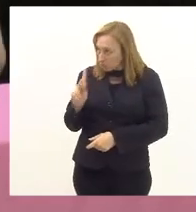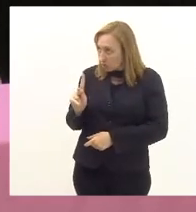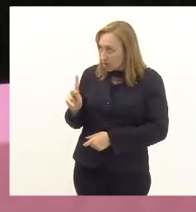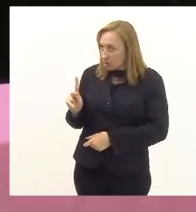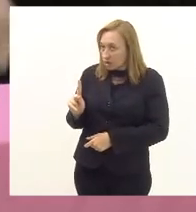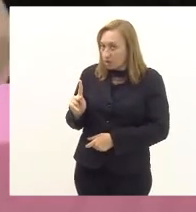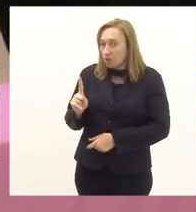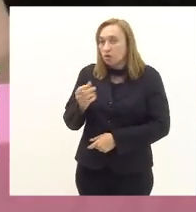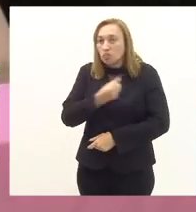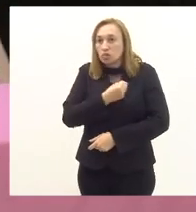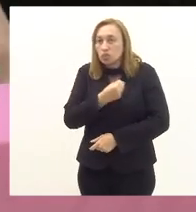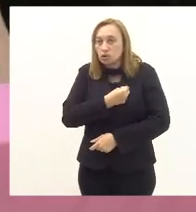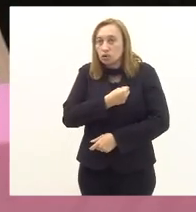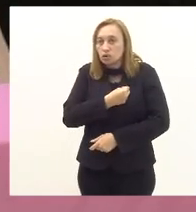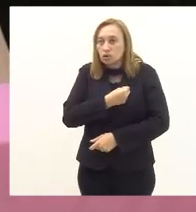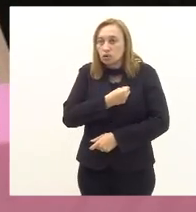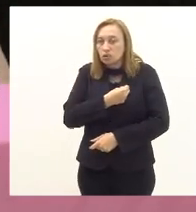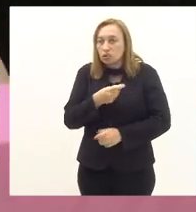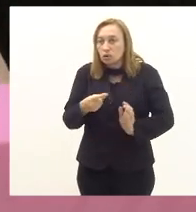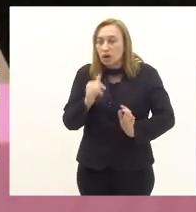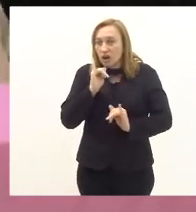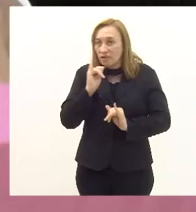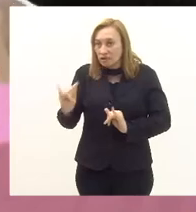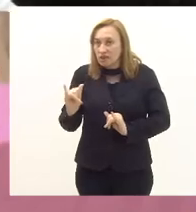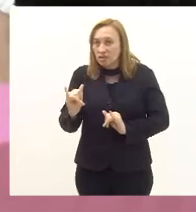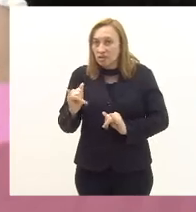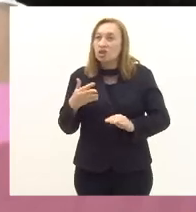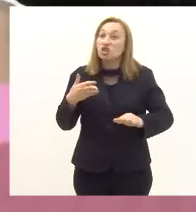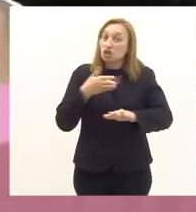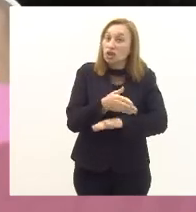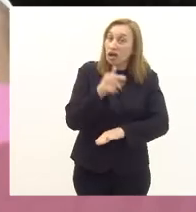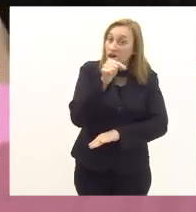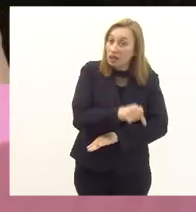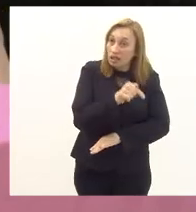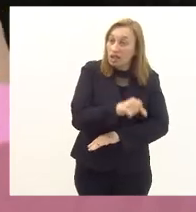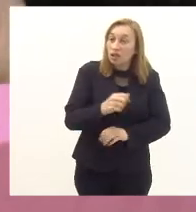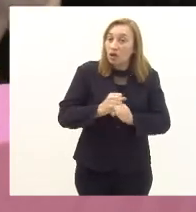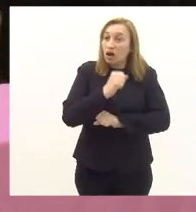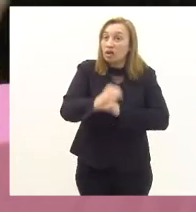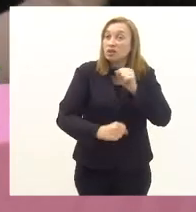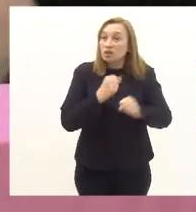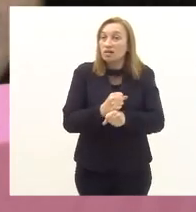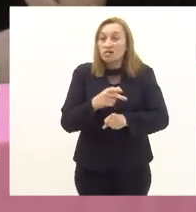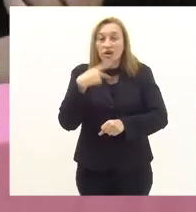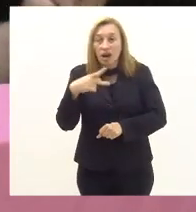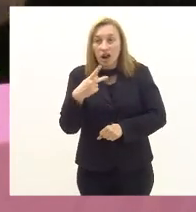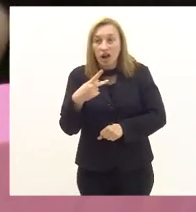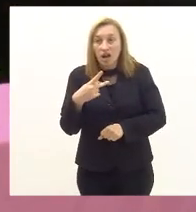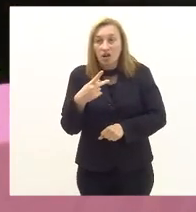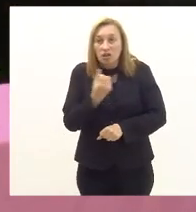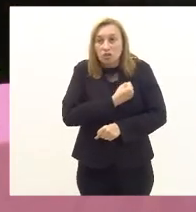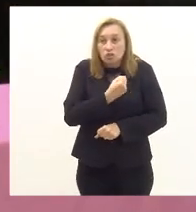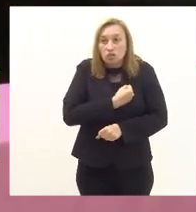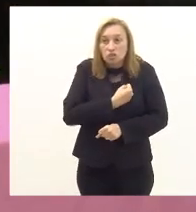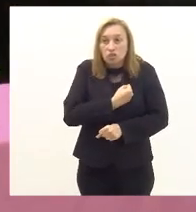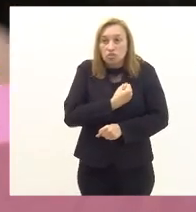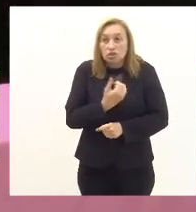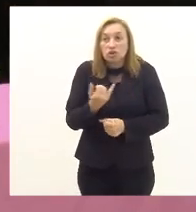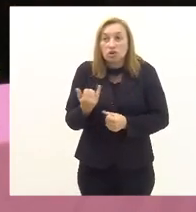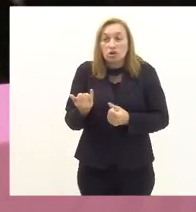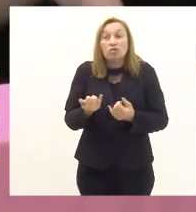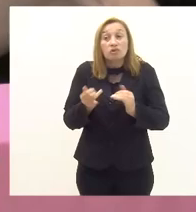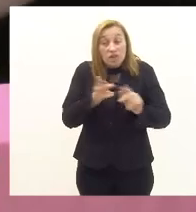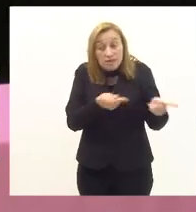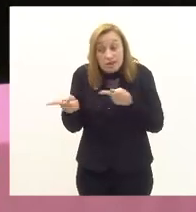meus números, eles são subnotificados. Claro. Então, eu tenho que chegar aqui, ano que vem, dizendo, nossa, vocês estão lotando a delegacia.